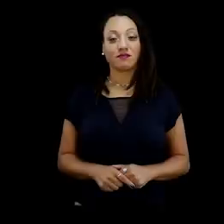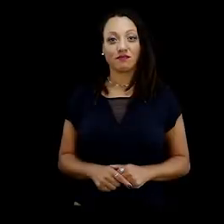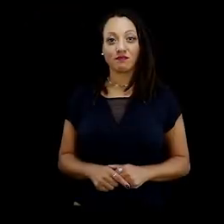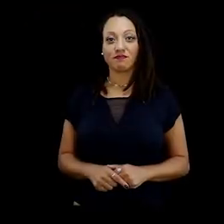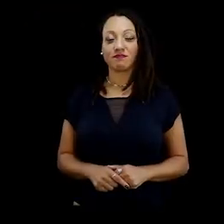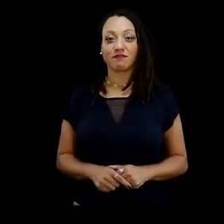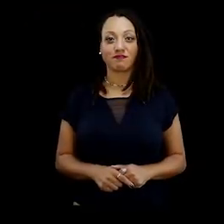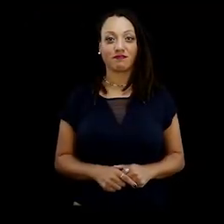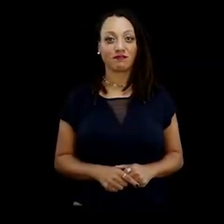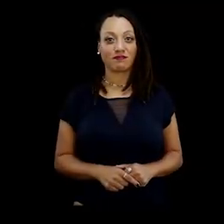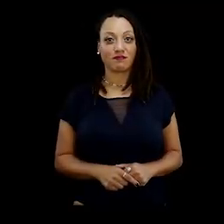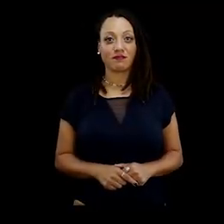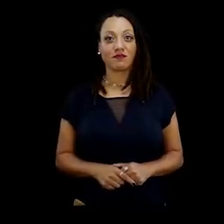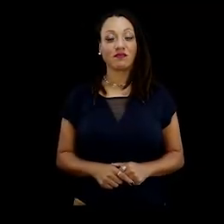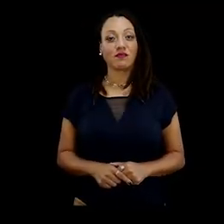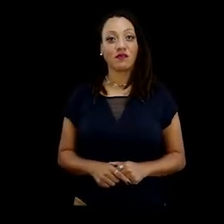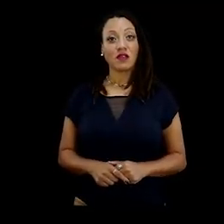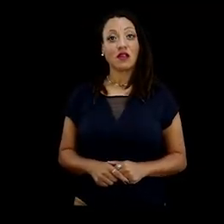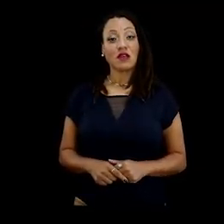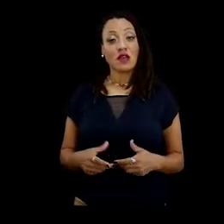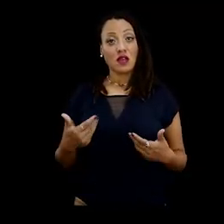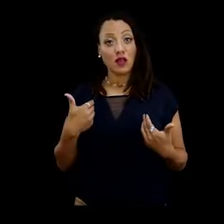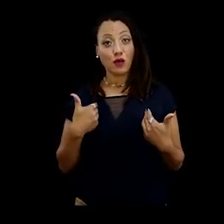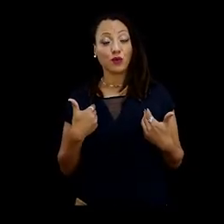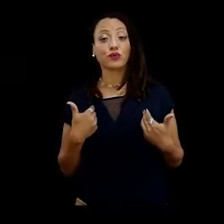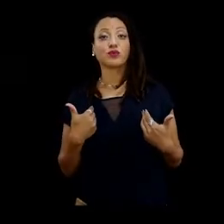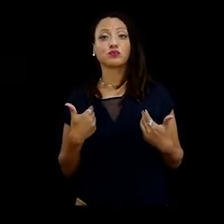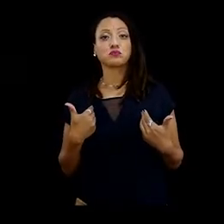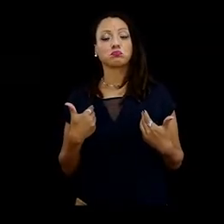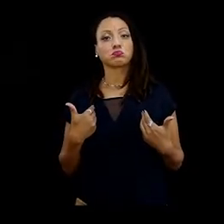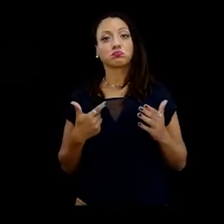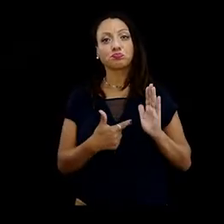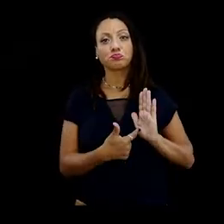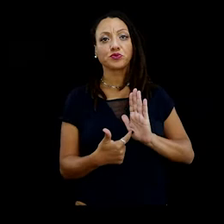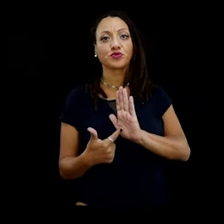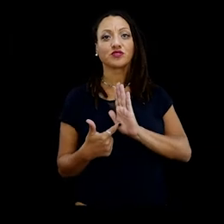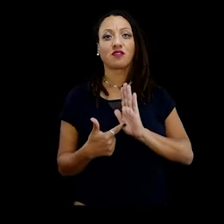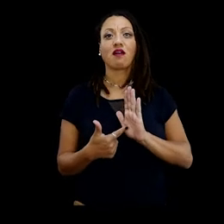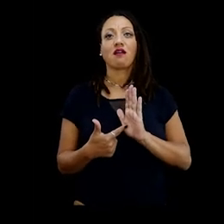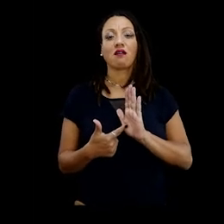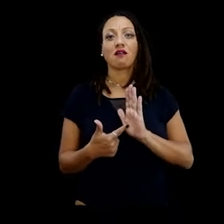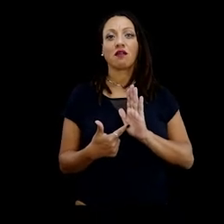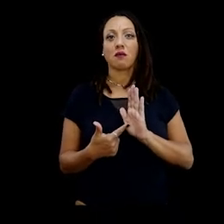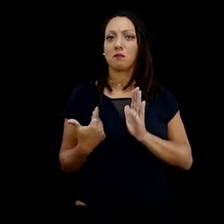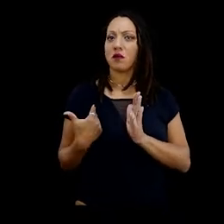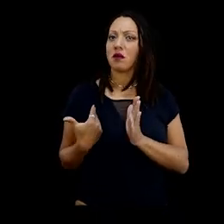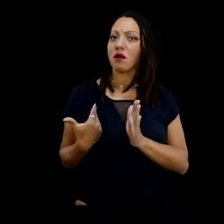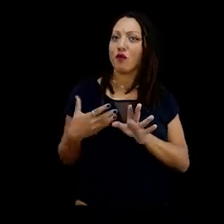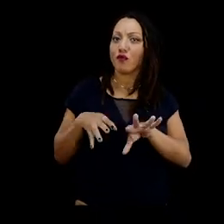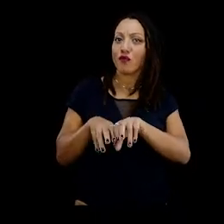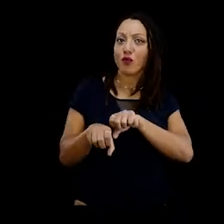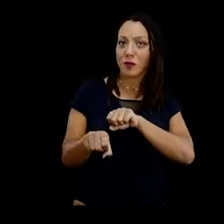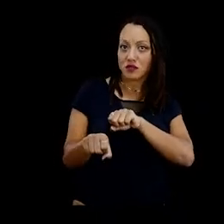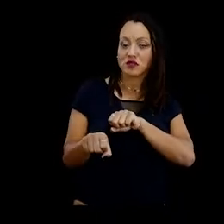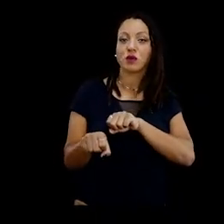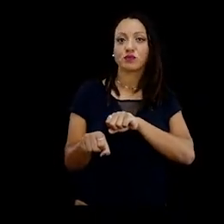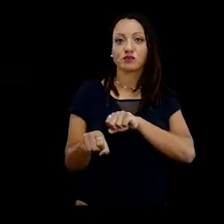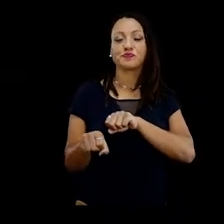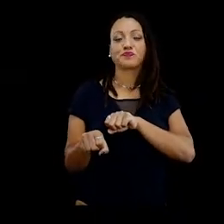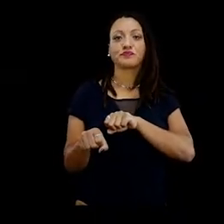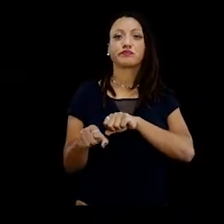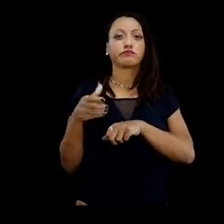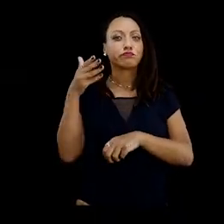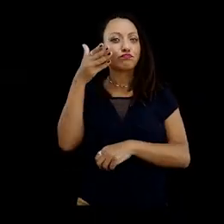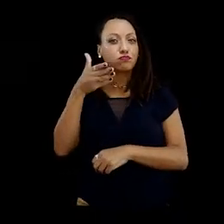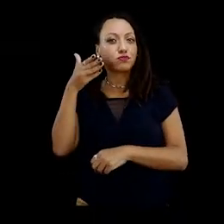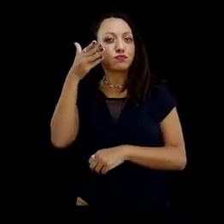Talvez um ponto que fosse interessante sublinhar aqui, e como componente da minha